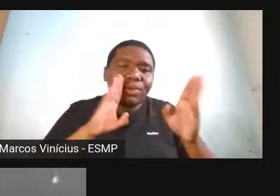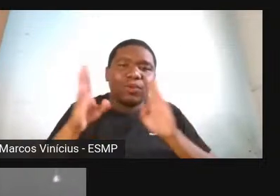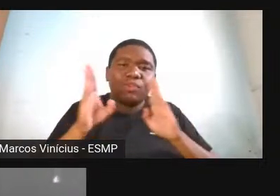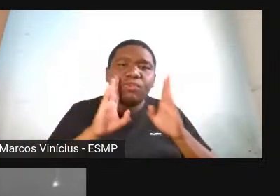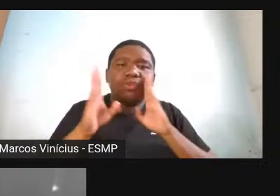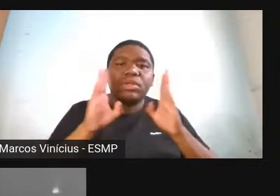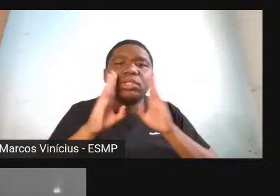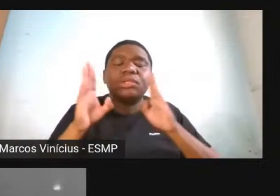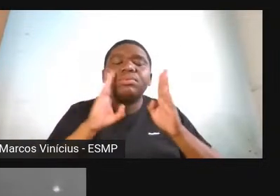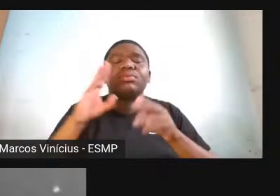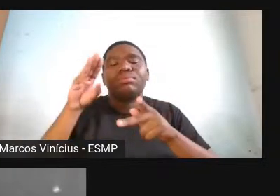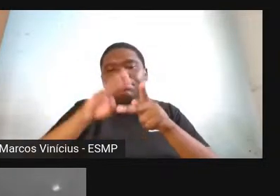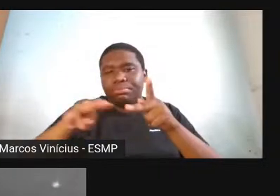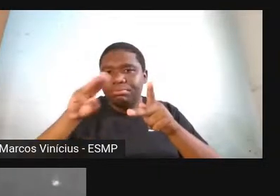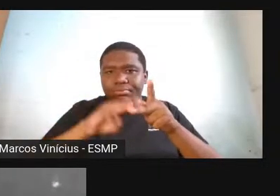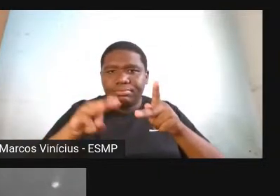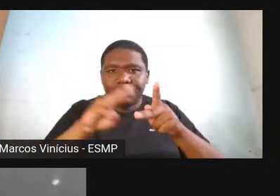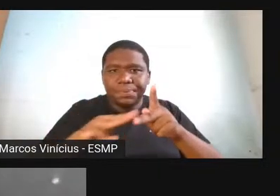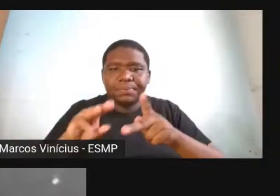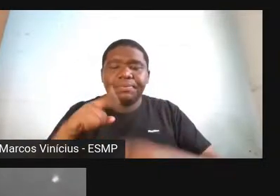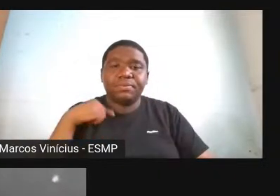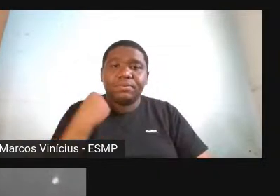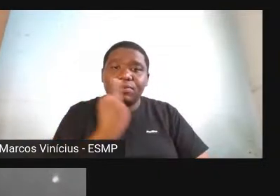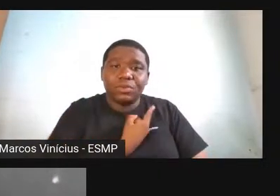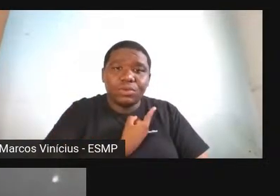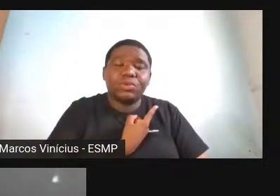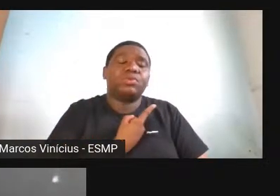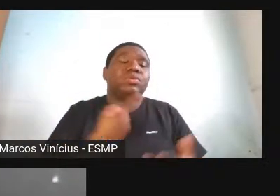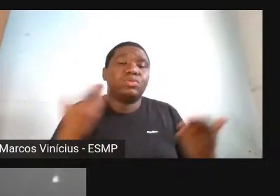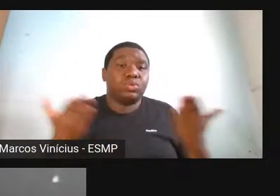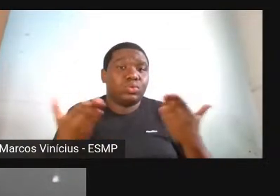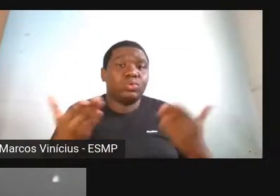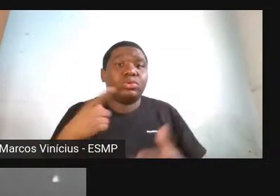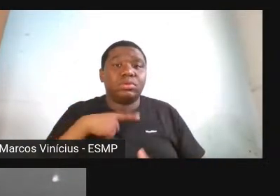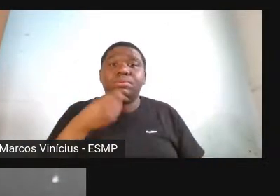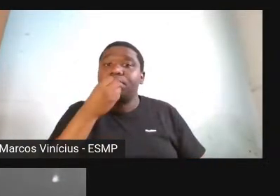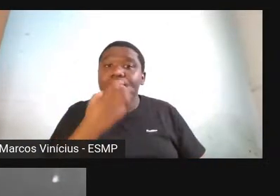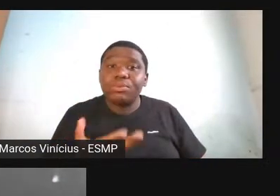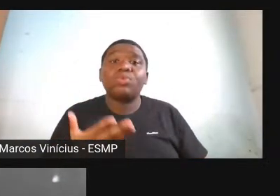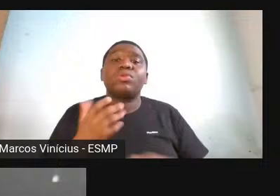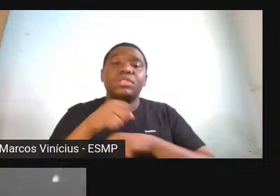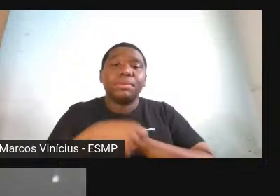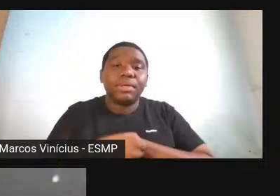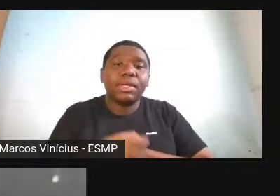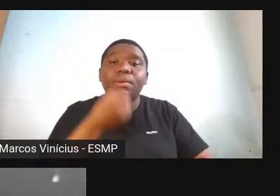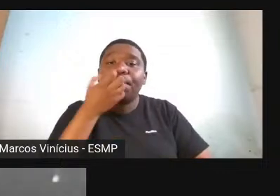do Ministério Público. Tenhamos um bom seminário e